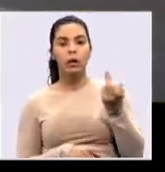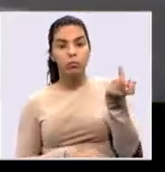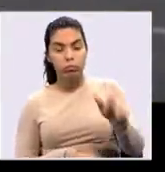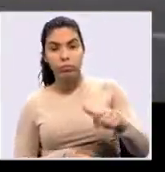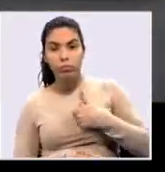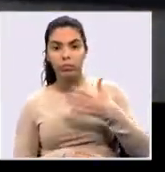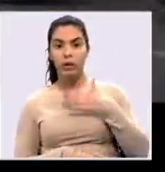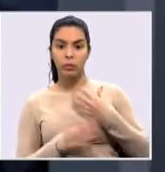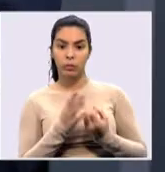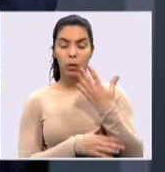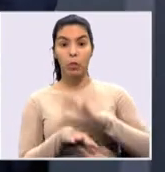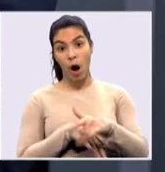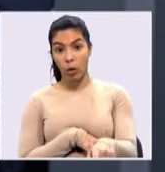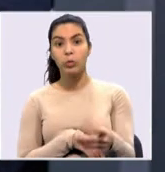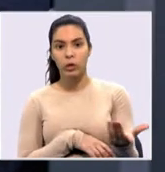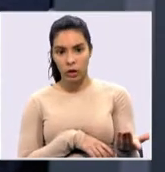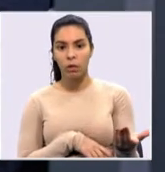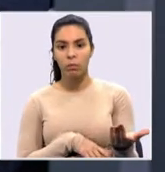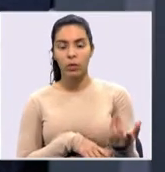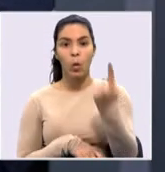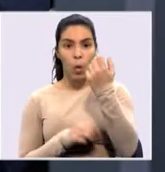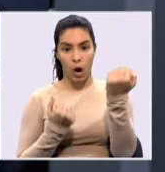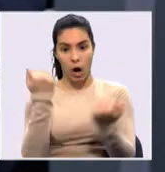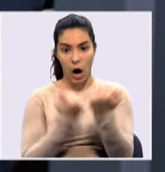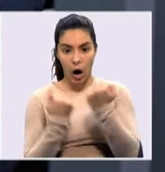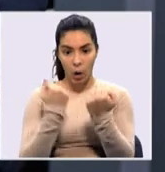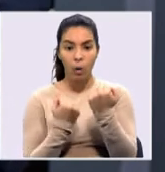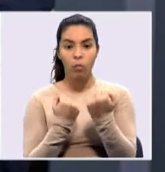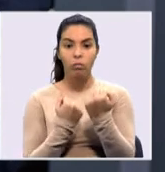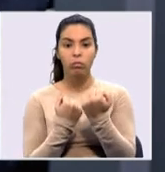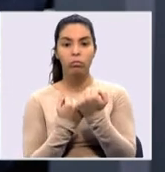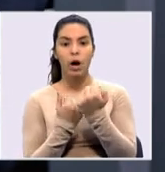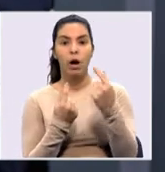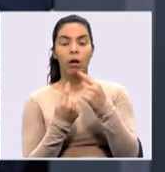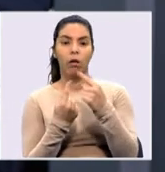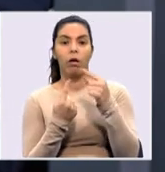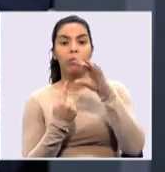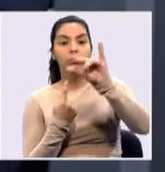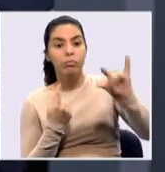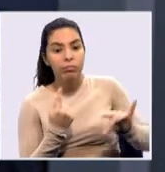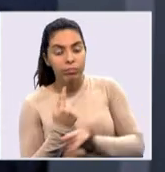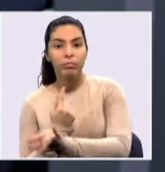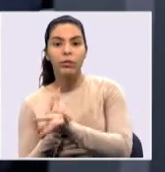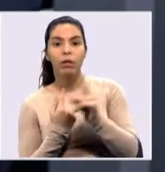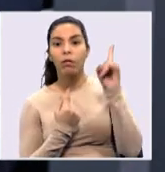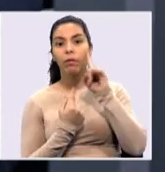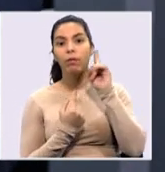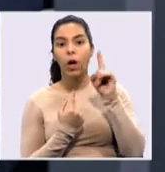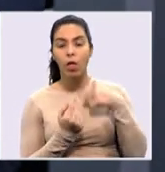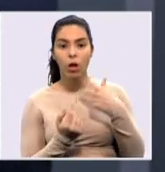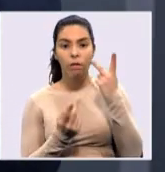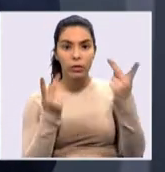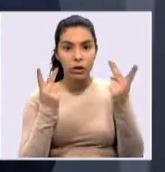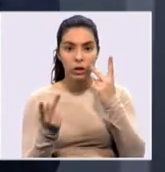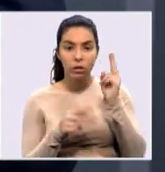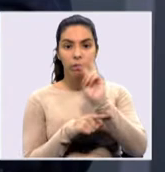que surgiu a Live Electric Tours, foi para responder a essa situação. Ou seja, ter um carro que chega a pontos de interesse muito rapidamente, fácil de